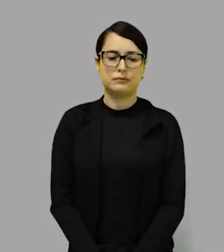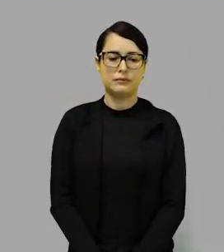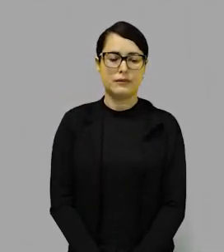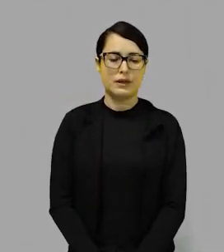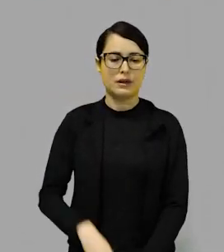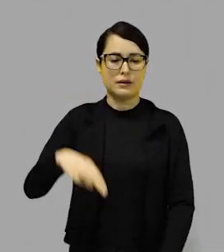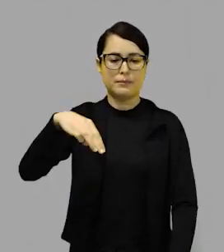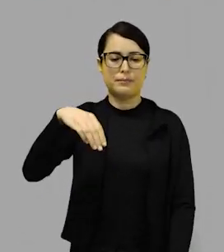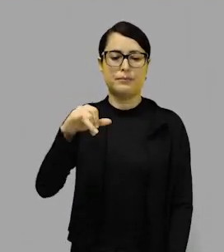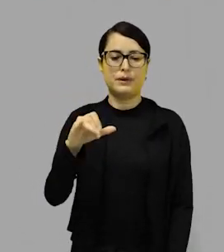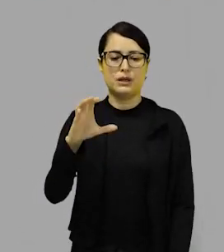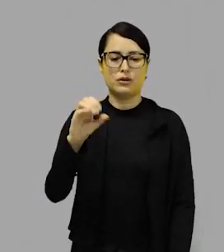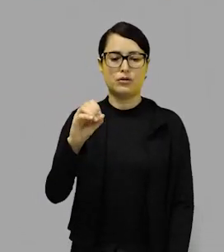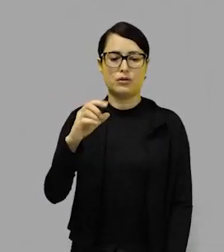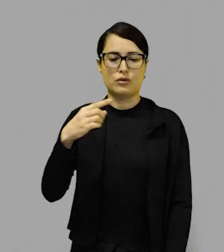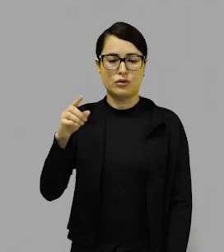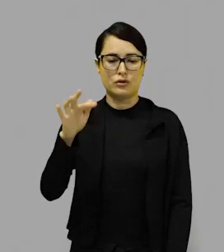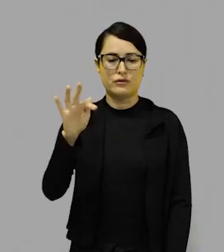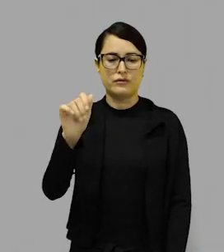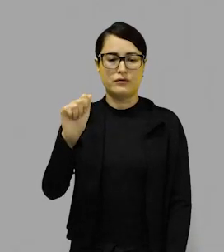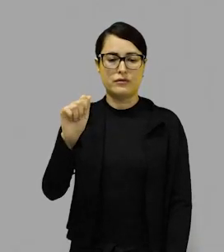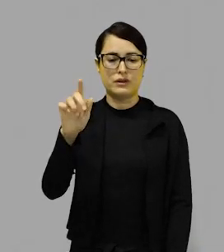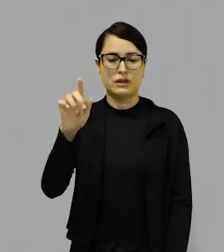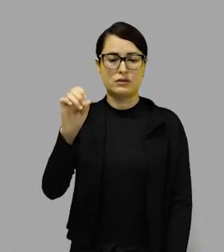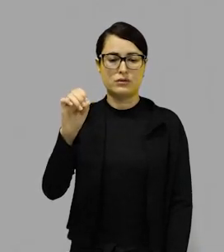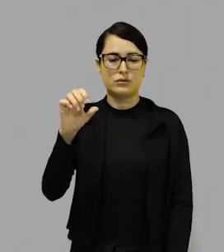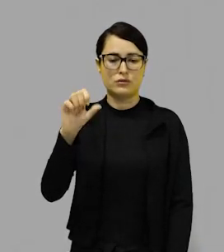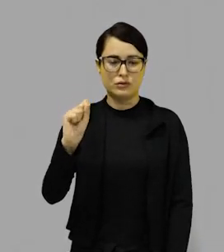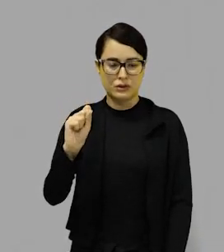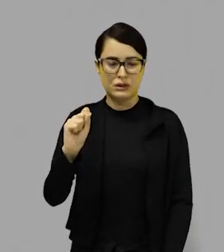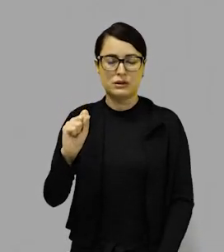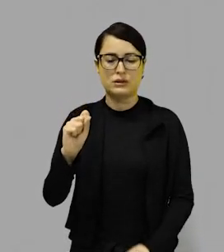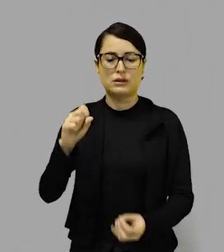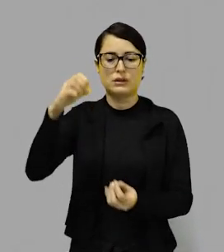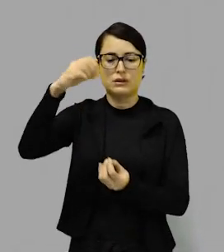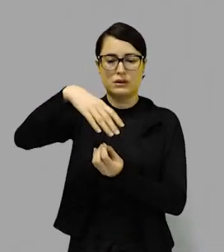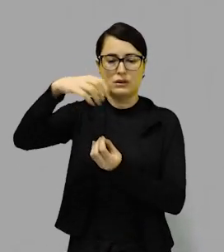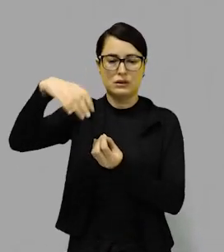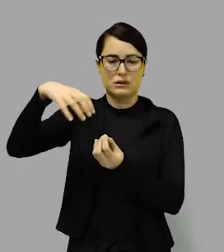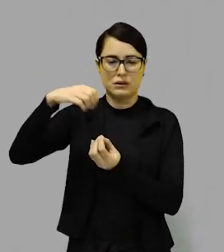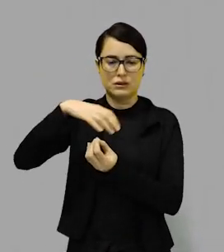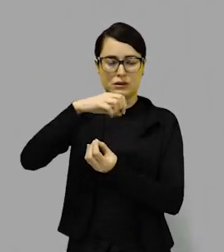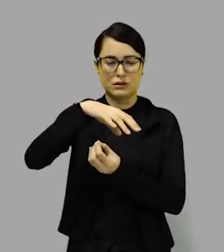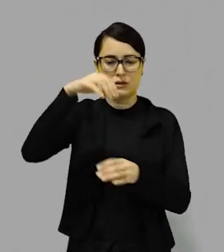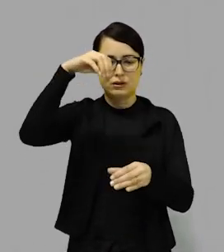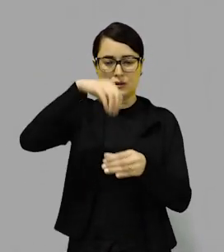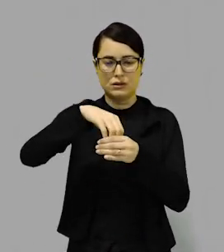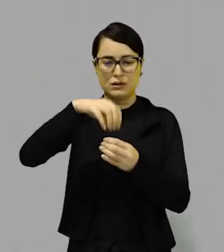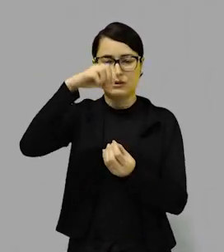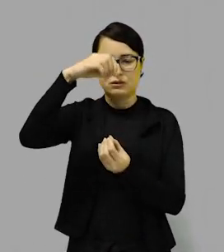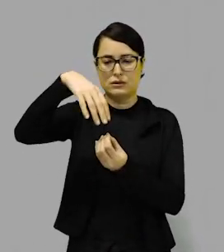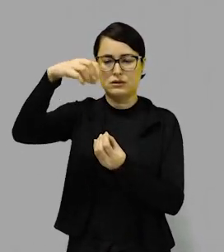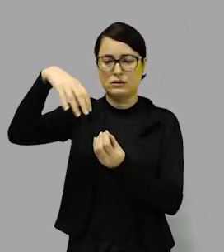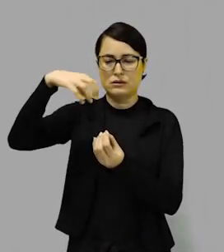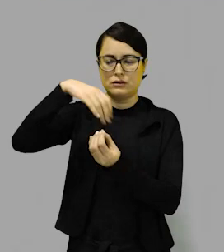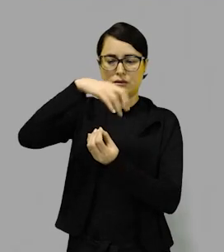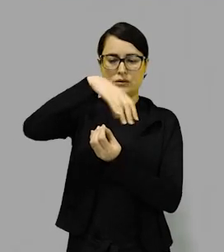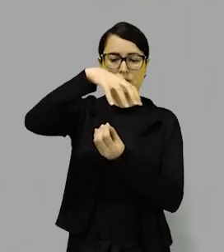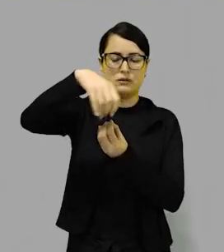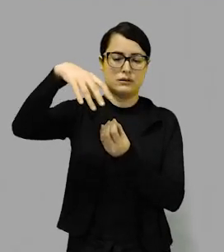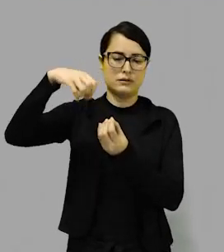bactérias. Micófago, o mico tem a ver com fungo, viu, gente? Micófagos são parasitas, vírus que